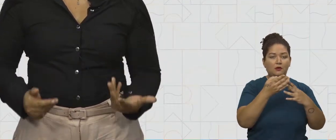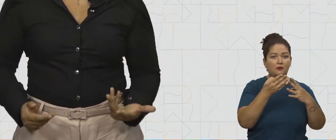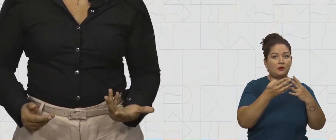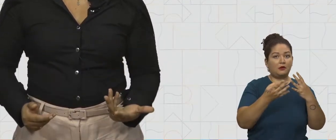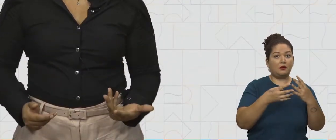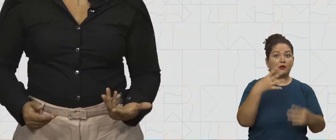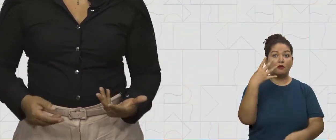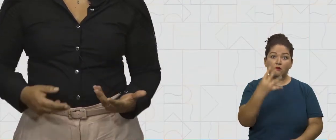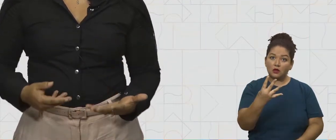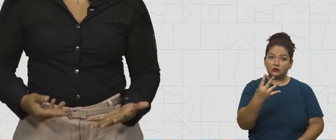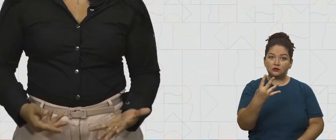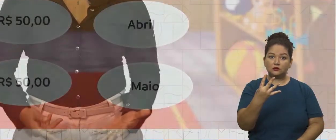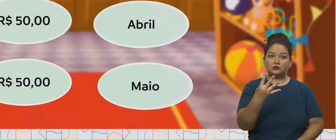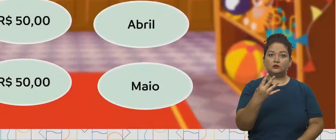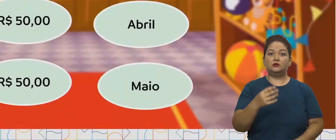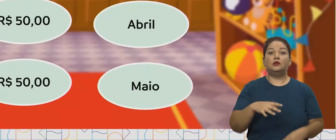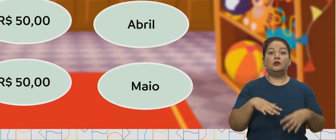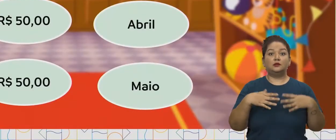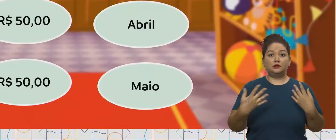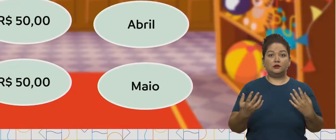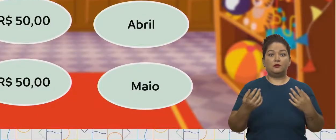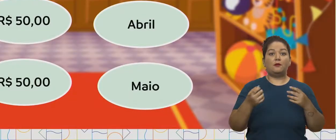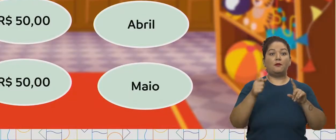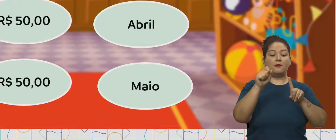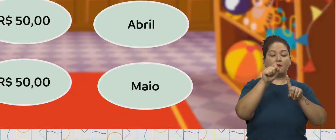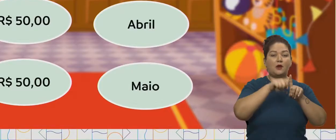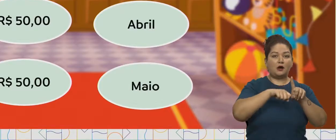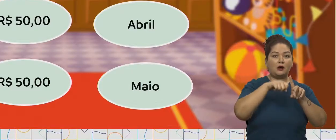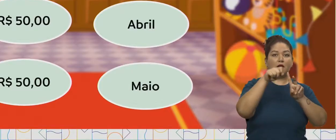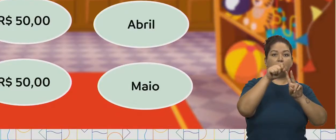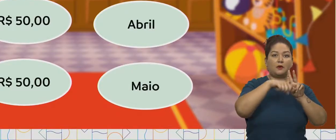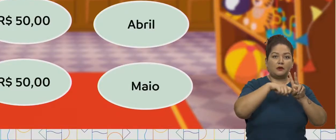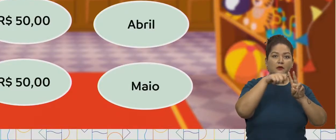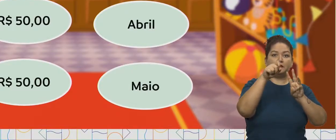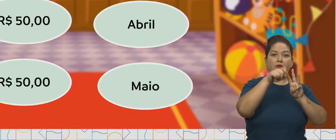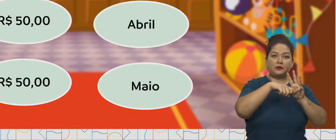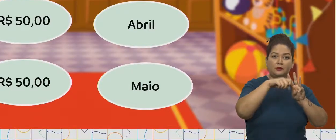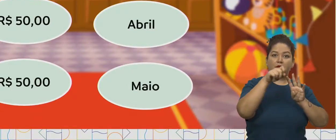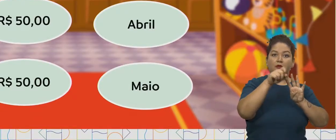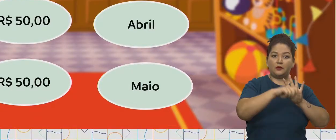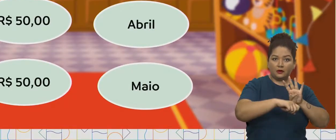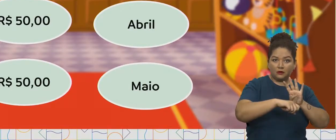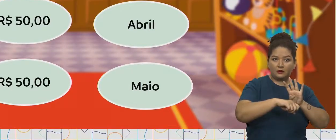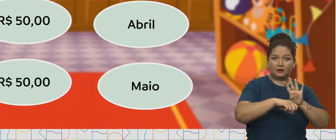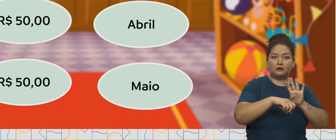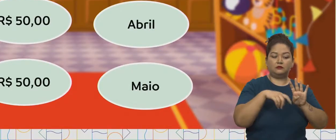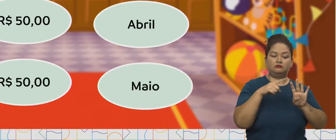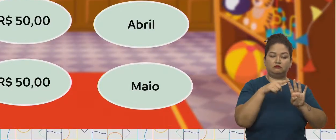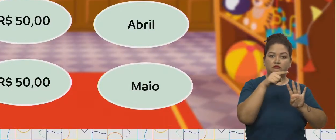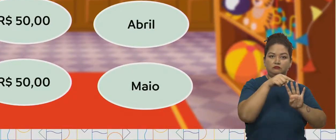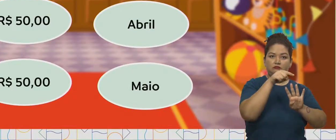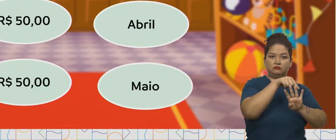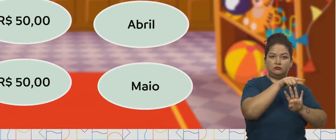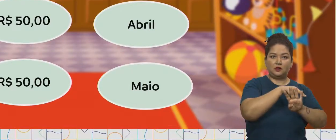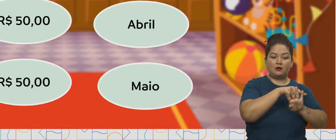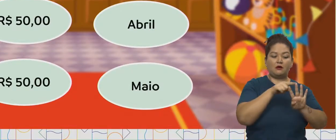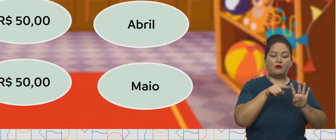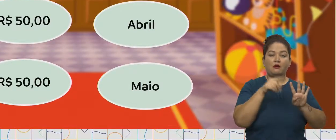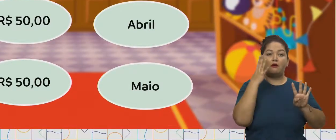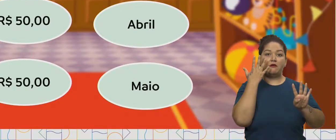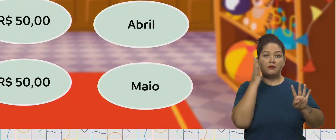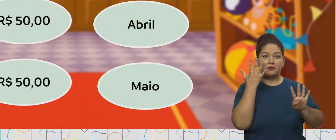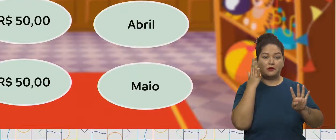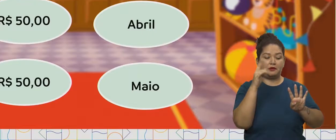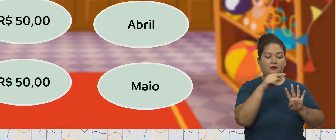em 4 vezes. Então, irá ser pago R$200 dividido em 4 partes,